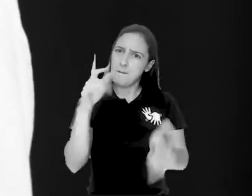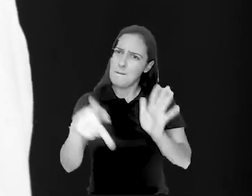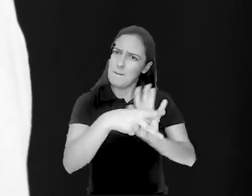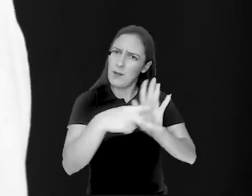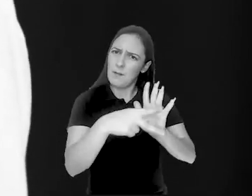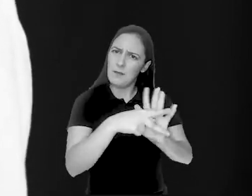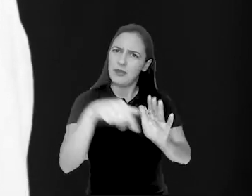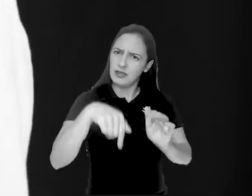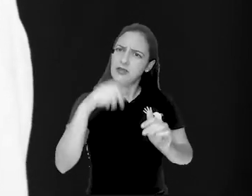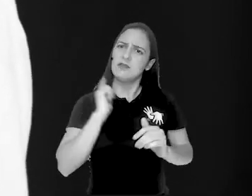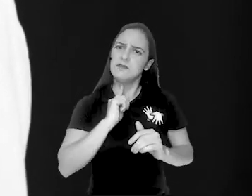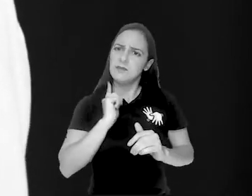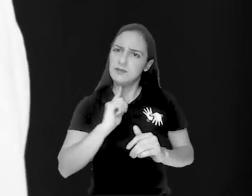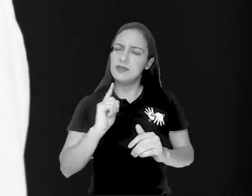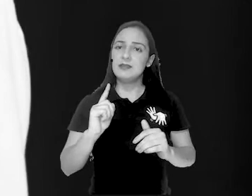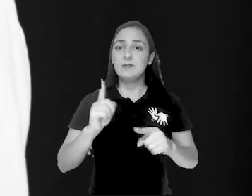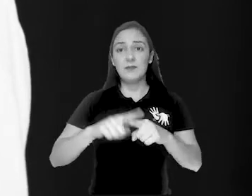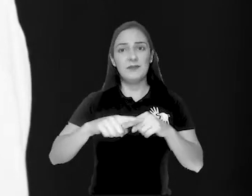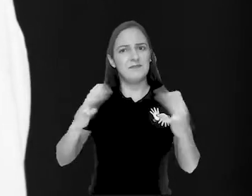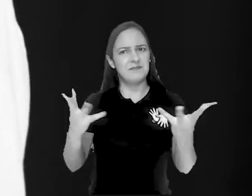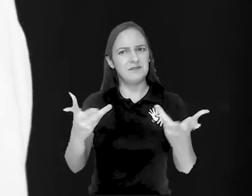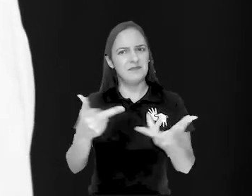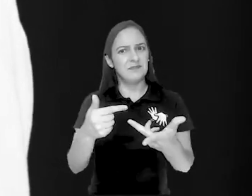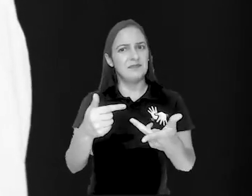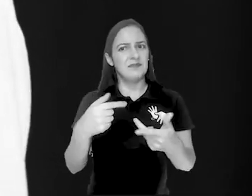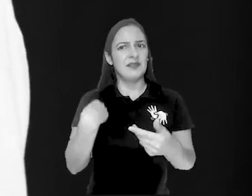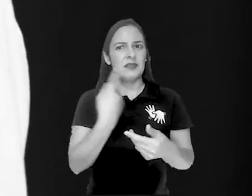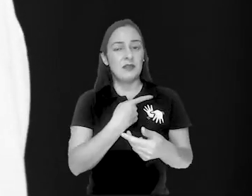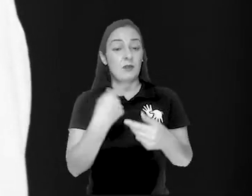espetacular, né? Então isso a gente tem conseguido